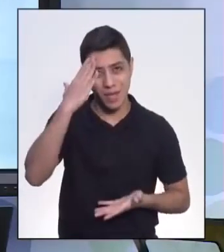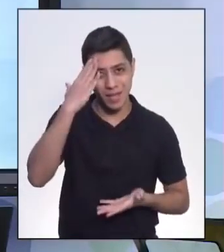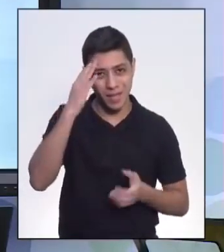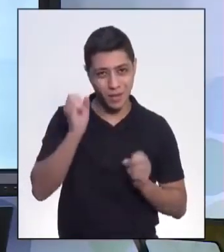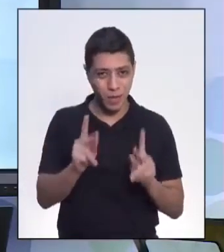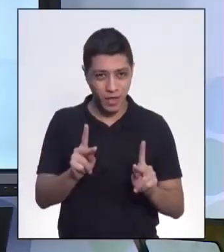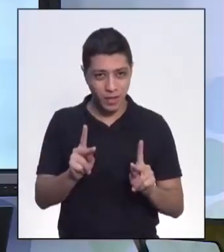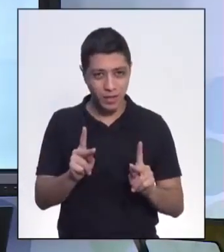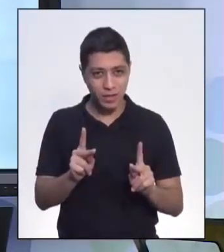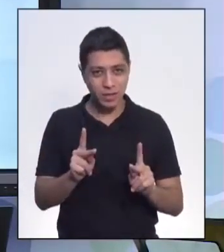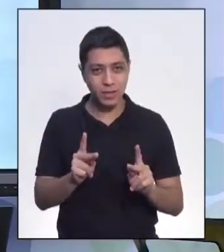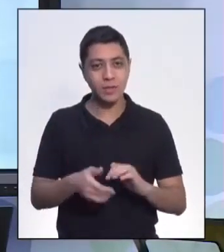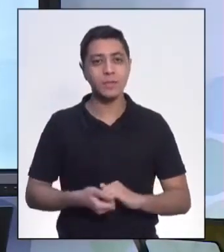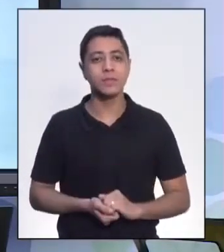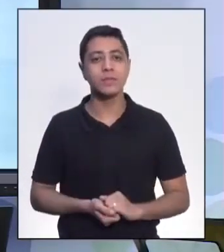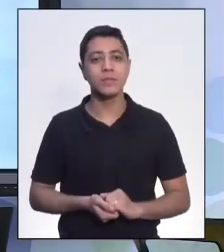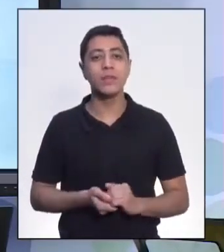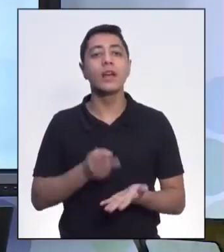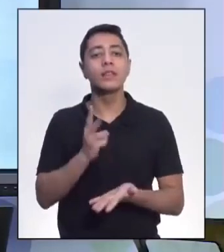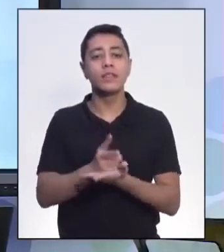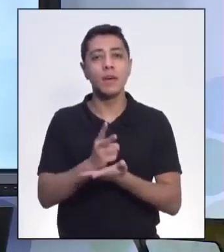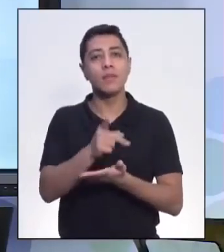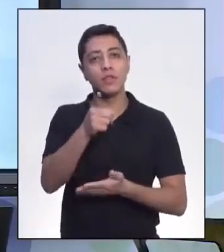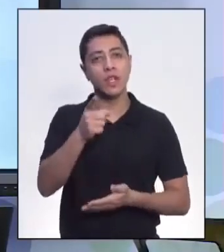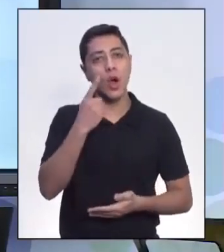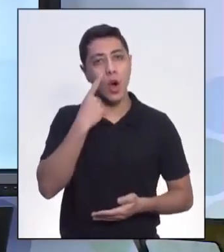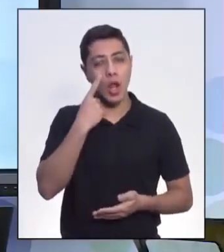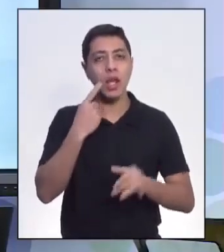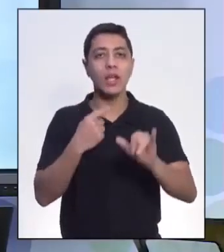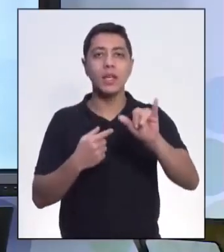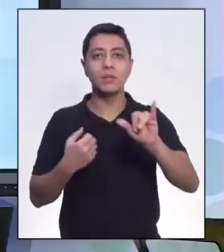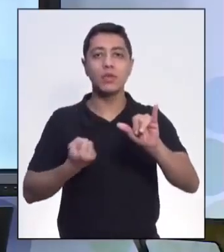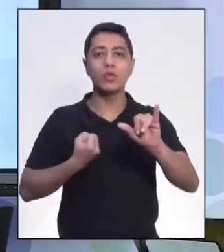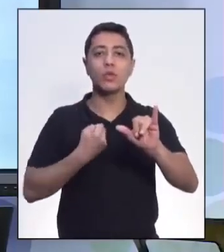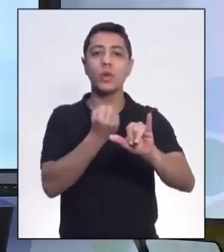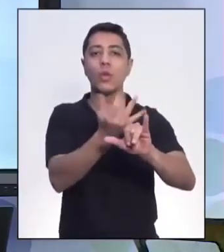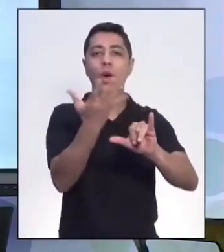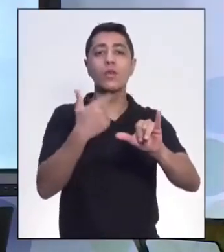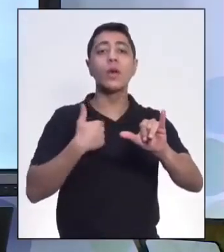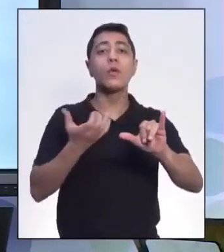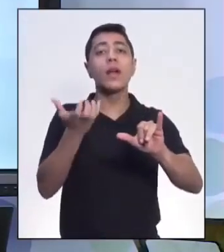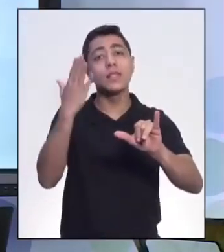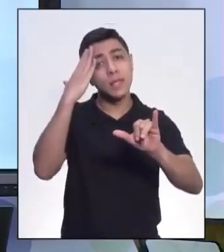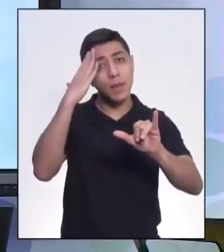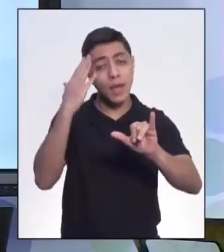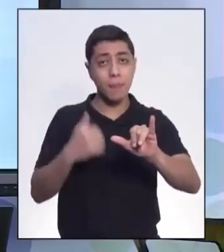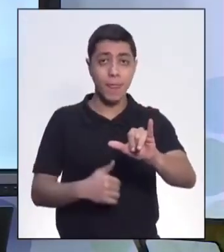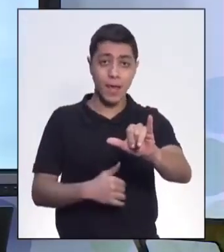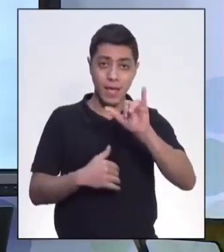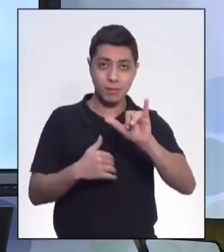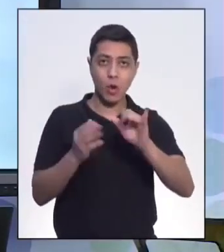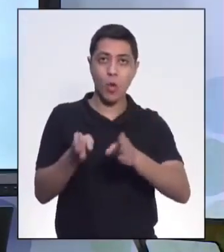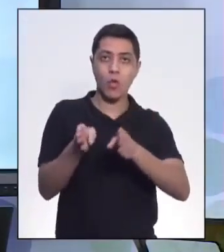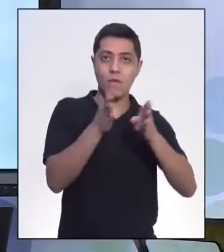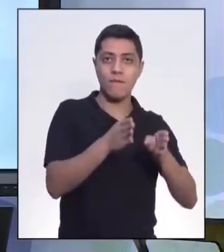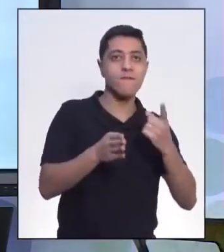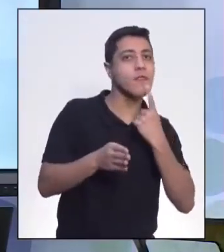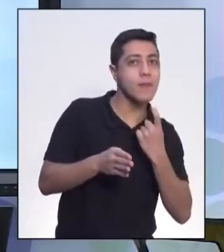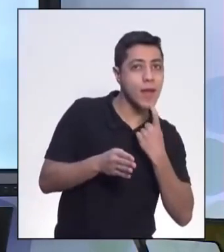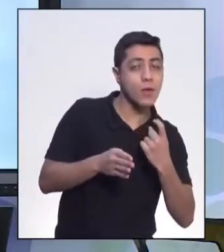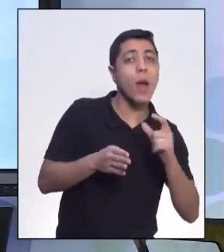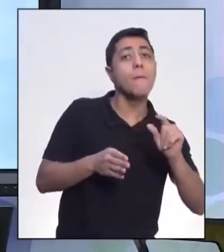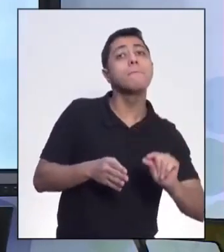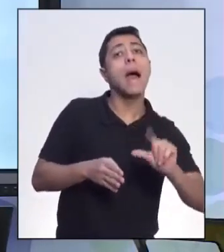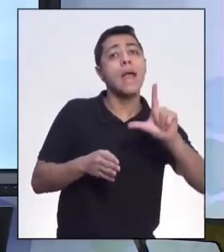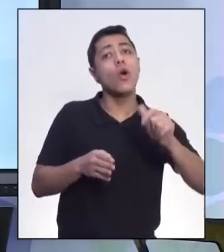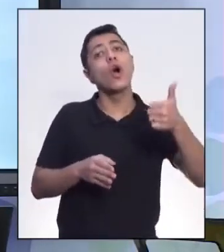olhando para este intervalo, eu vou olhar os valores de y e eu quero saber se esse y é maior ou igual a este y. Ok, verdadeiro ou